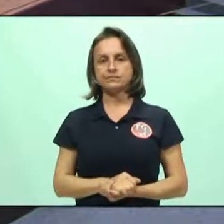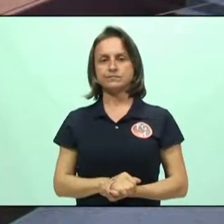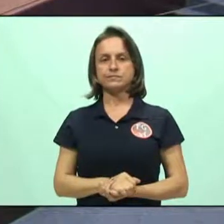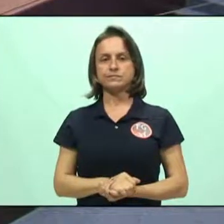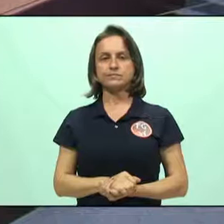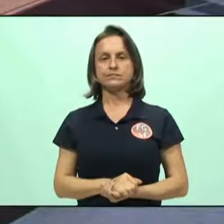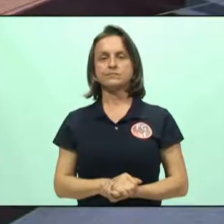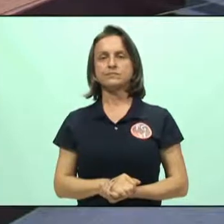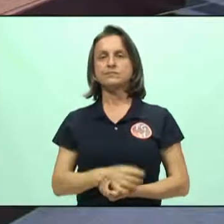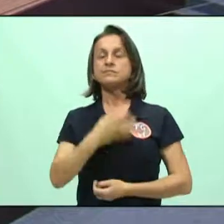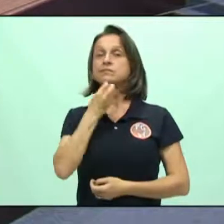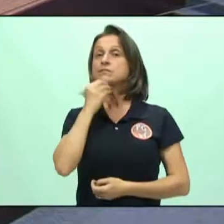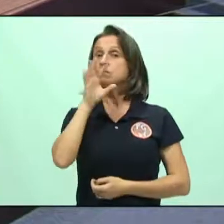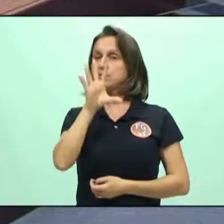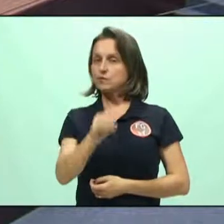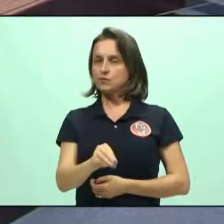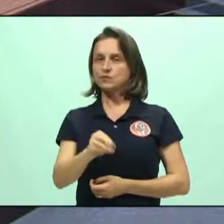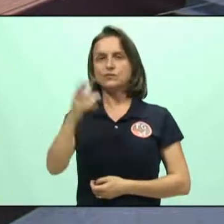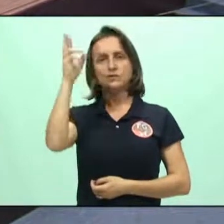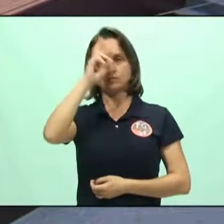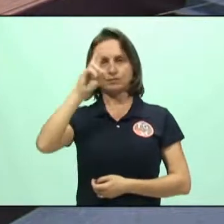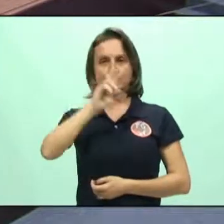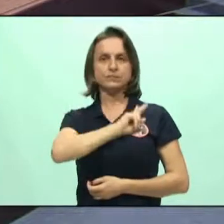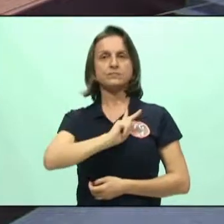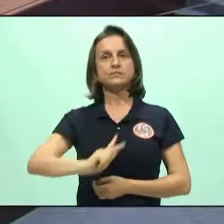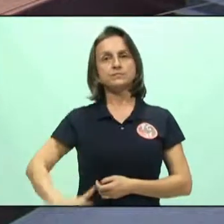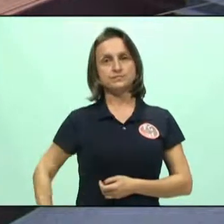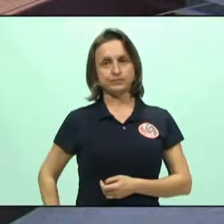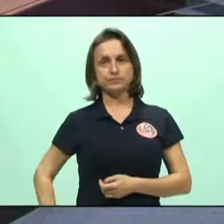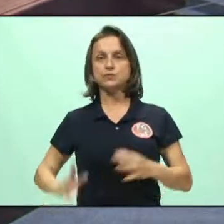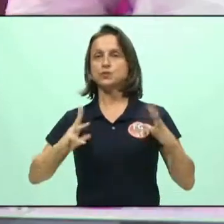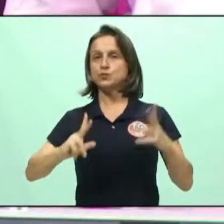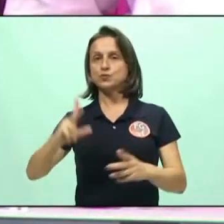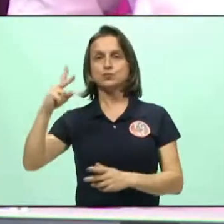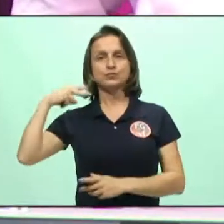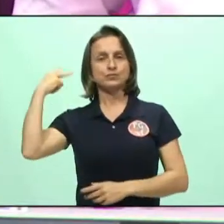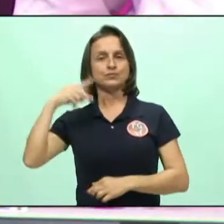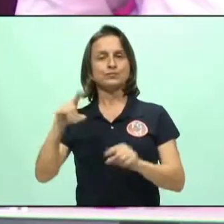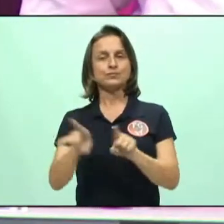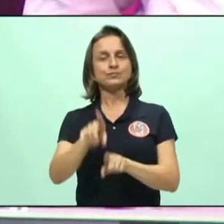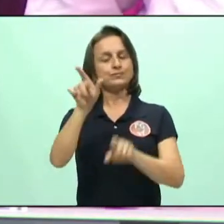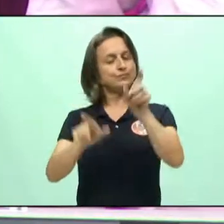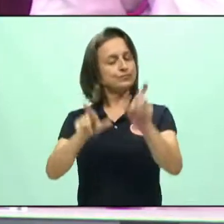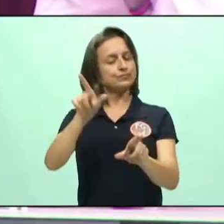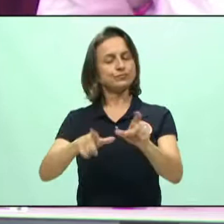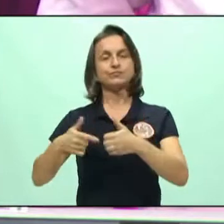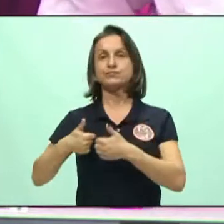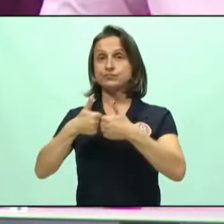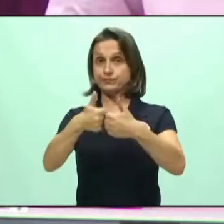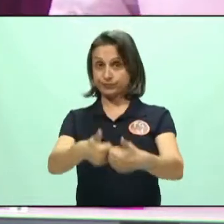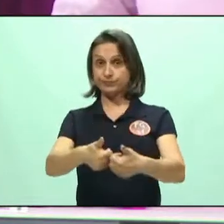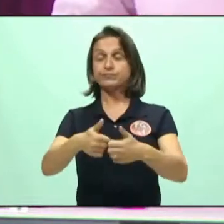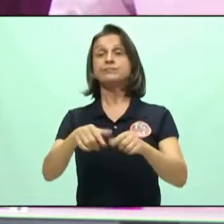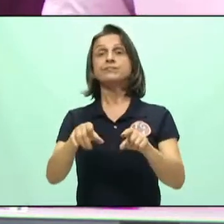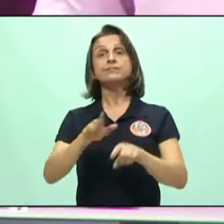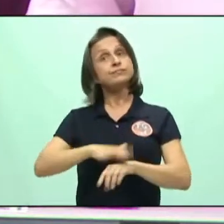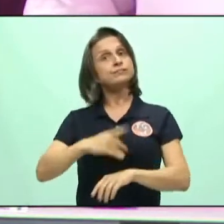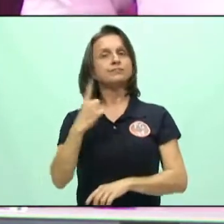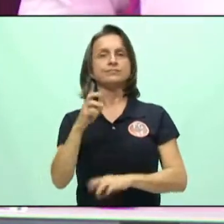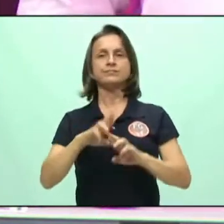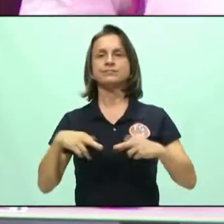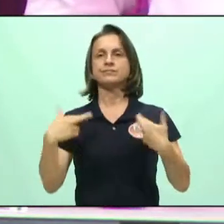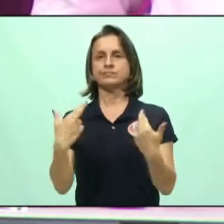Boa noite senhor presidente senhores vereadores público que acompanha mais essa sessão na Câmara de Vereadores